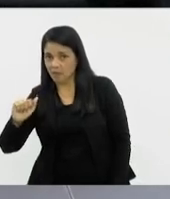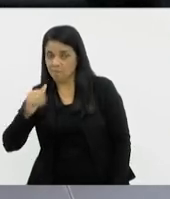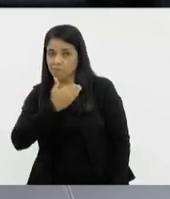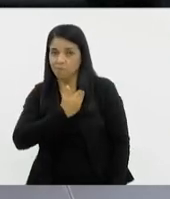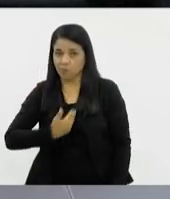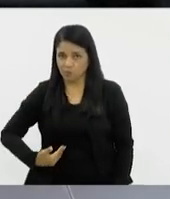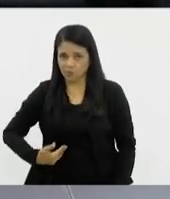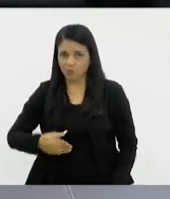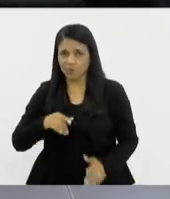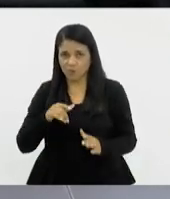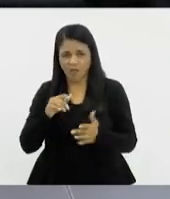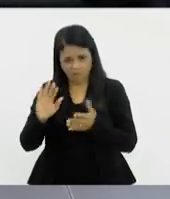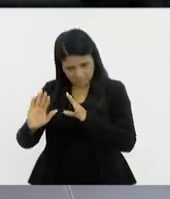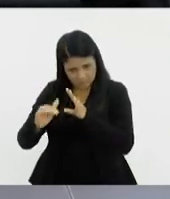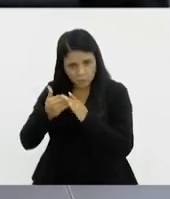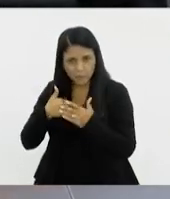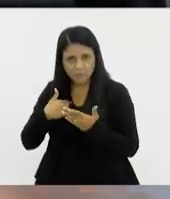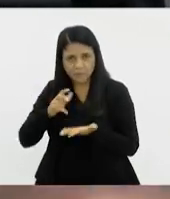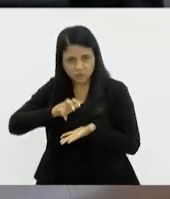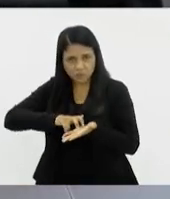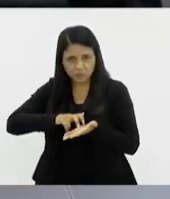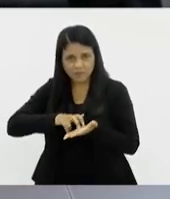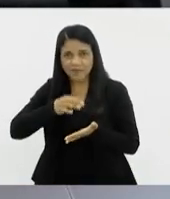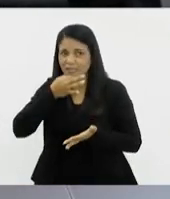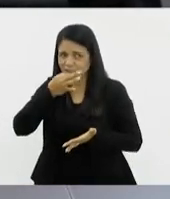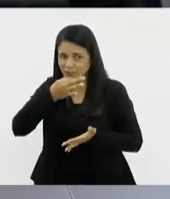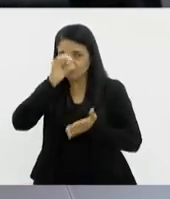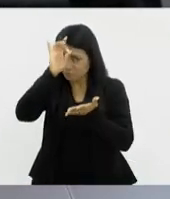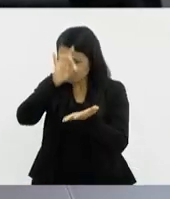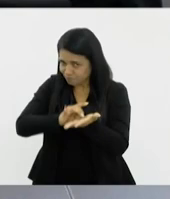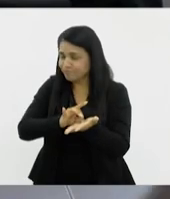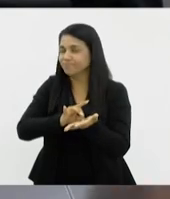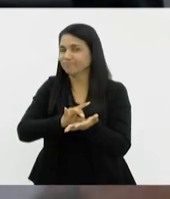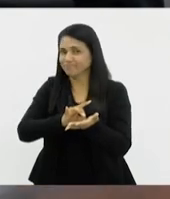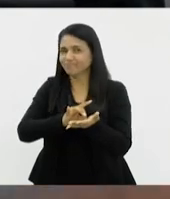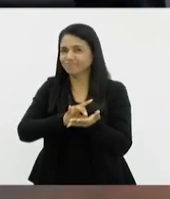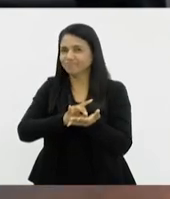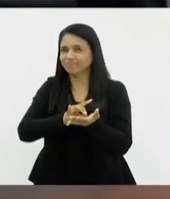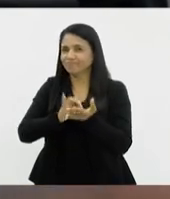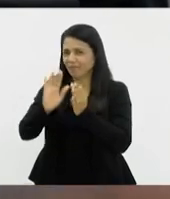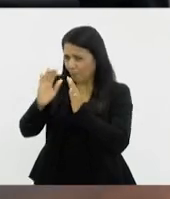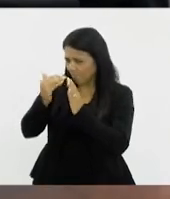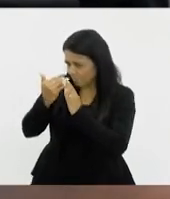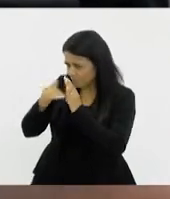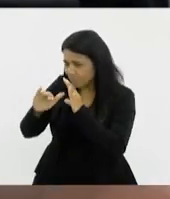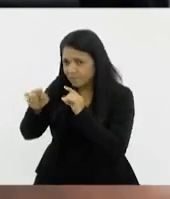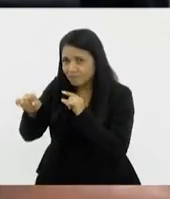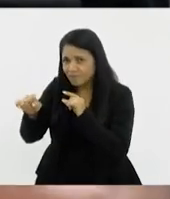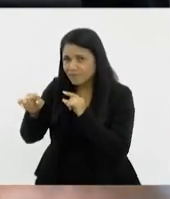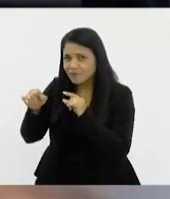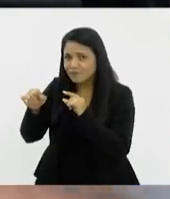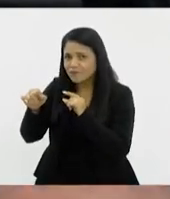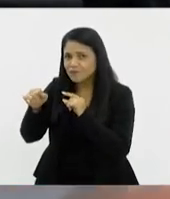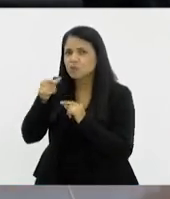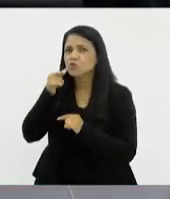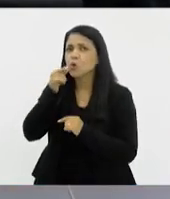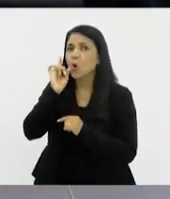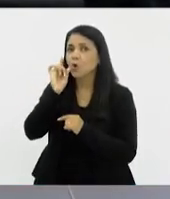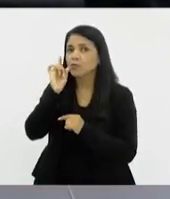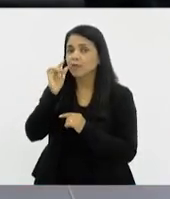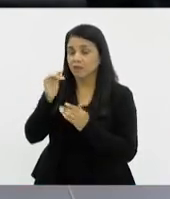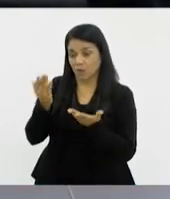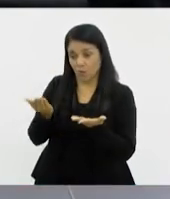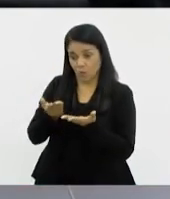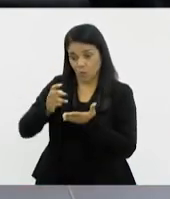pela manhã, não foi? É, a crítica é. Não, que eu mandei pela manhã de ontem. Hoje é de